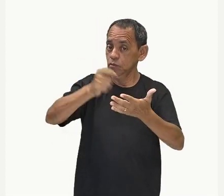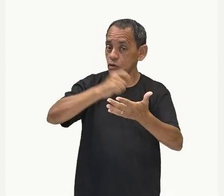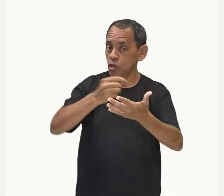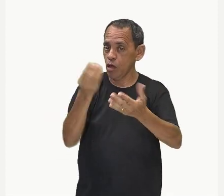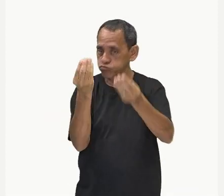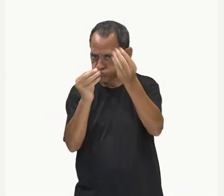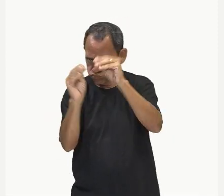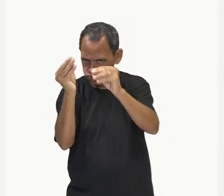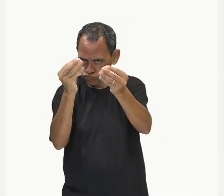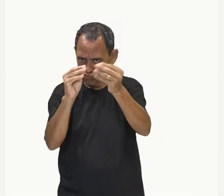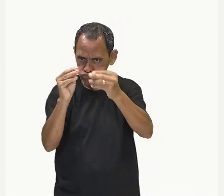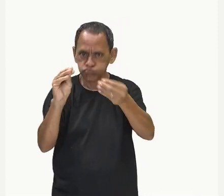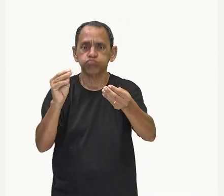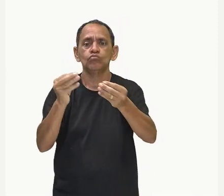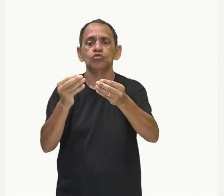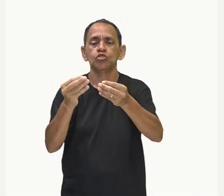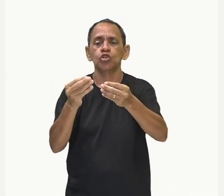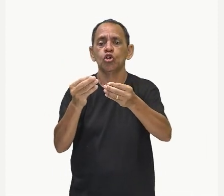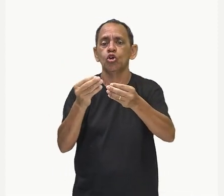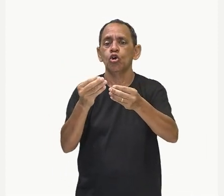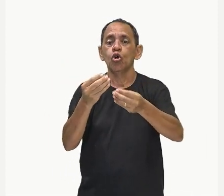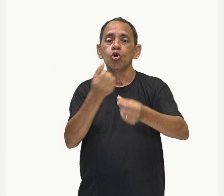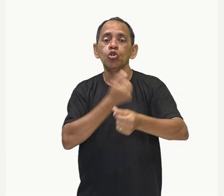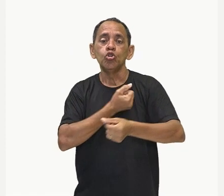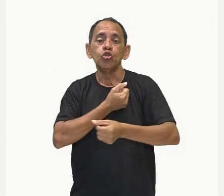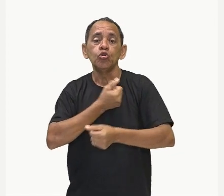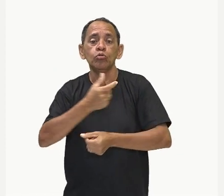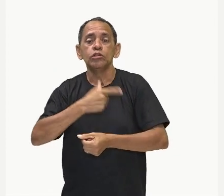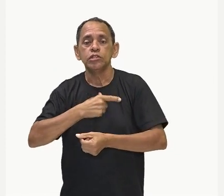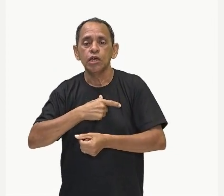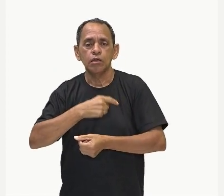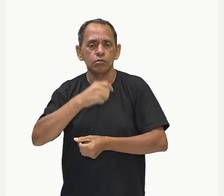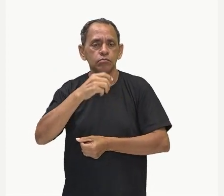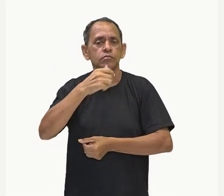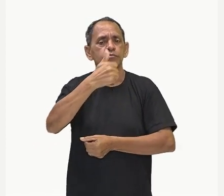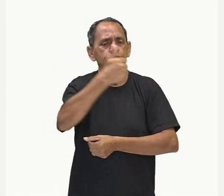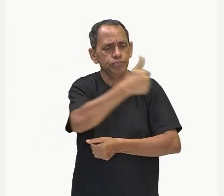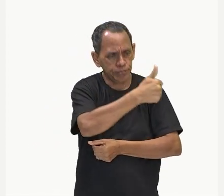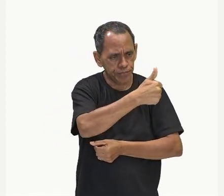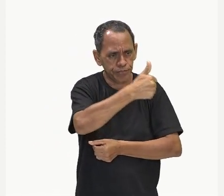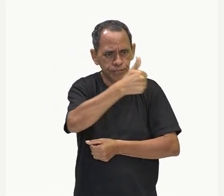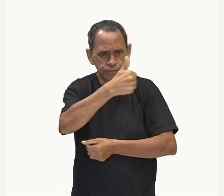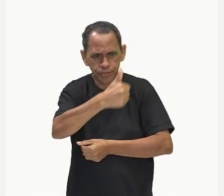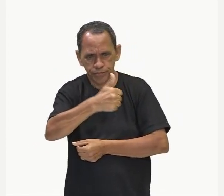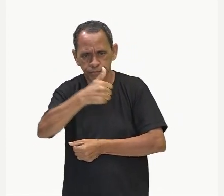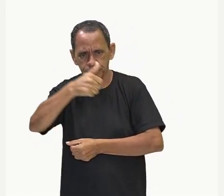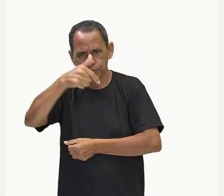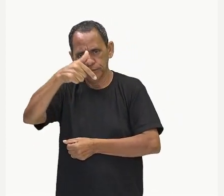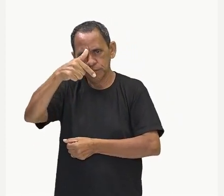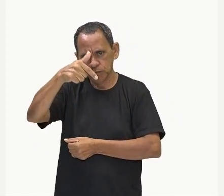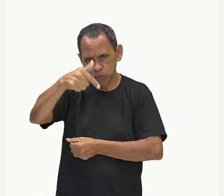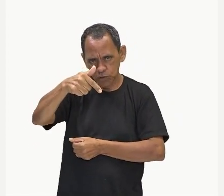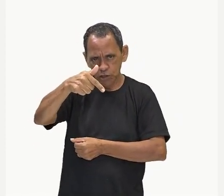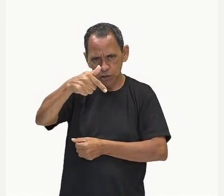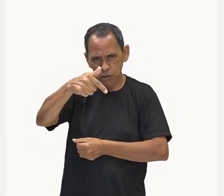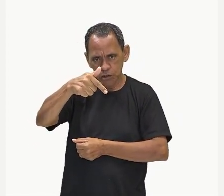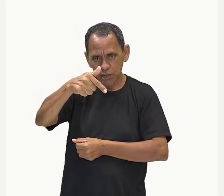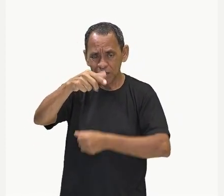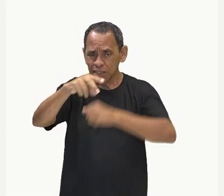exatamente como está aqui, ó. É 117, você vai fazer, ó. 1, 1,